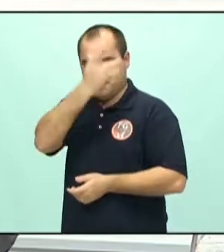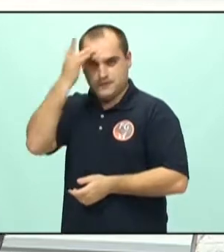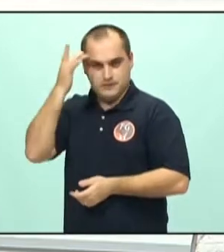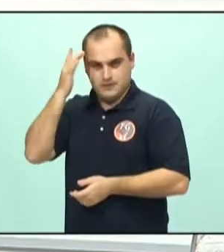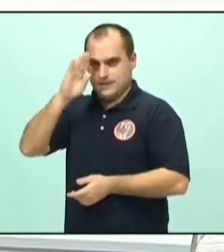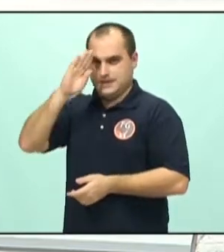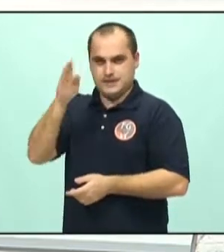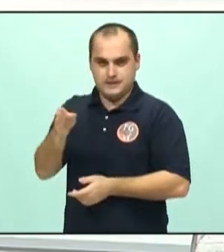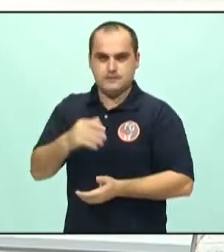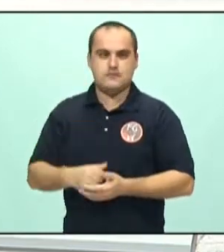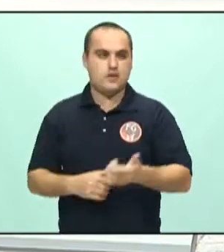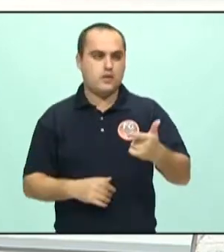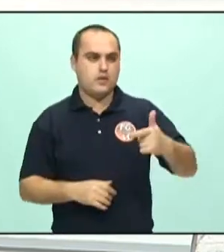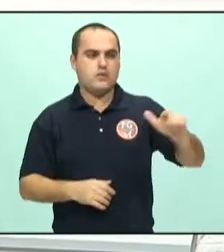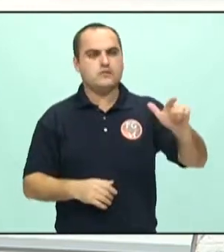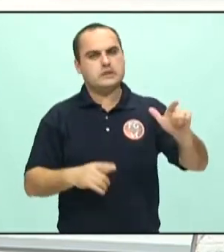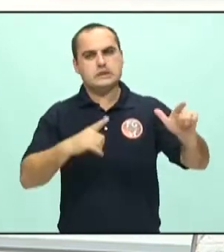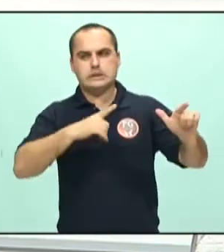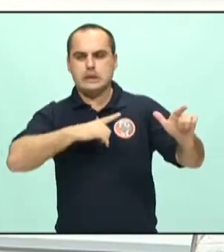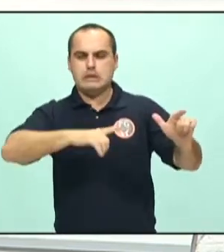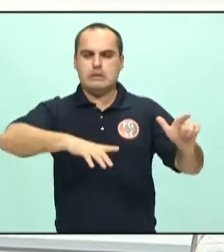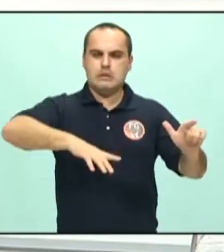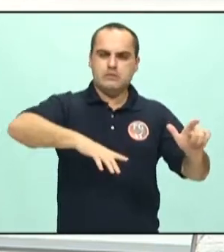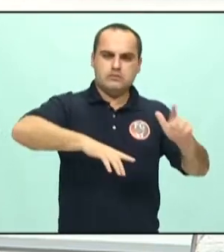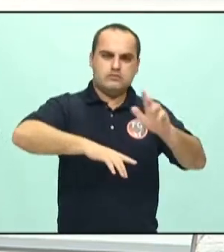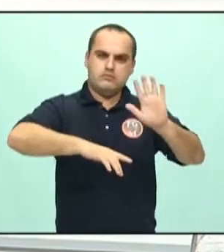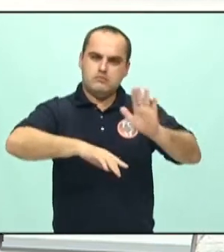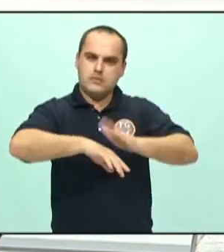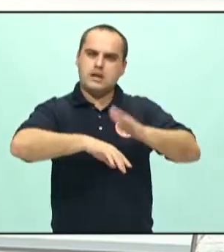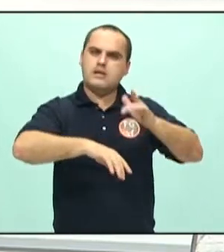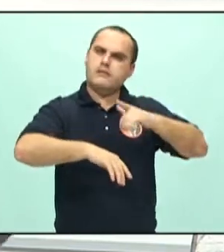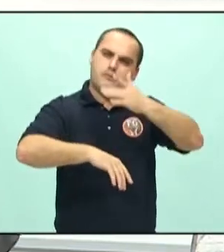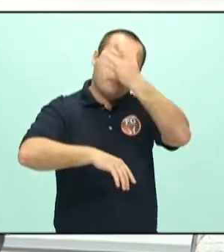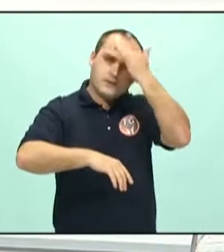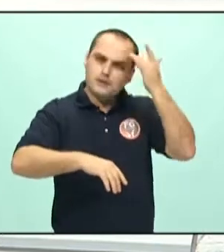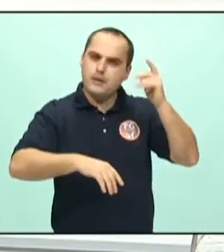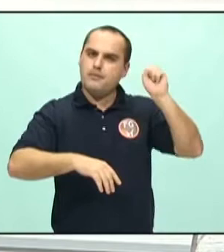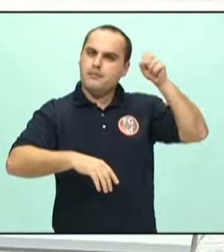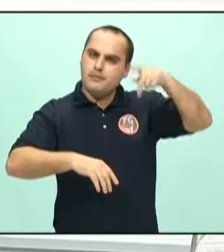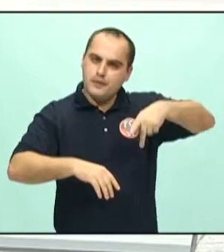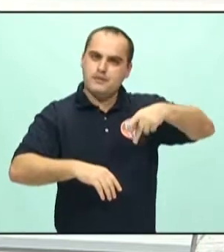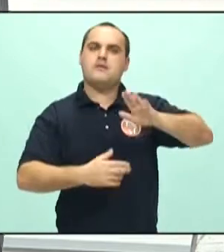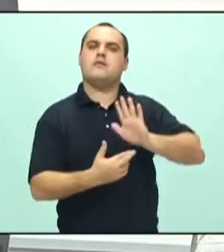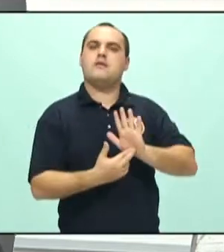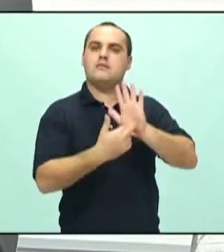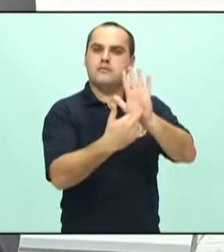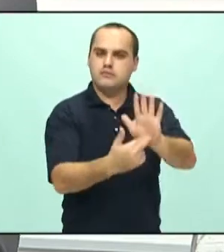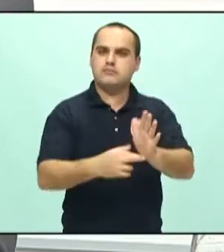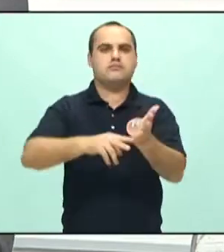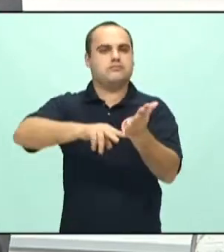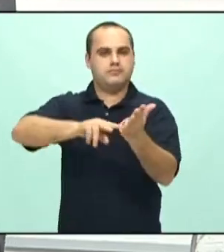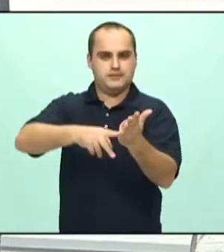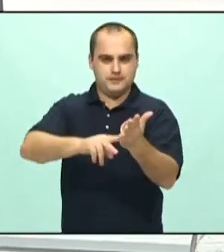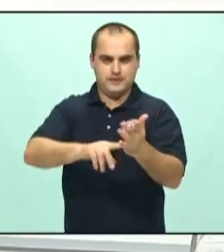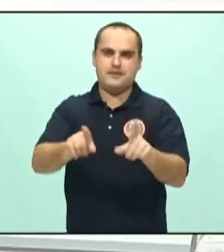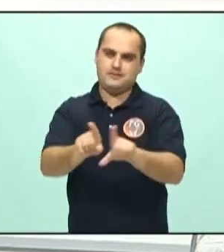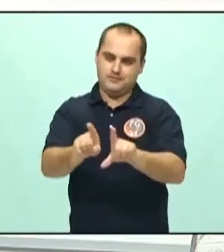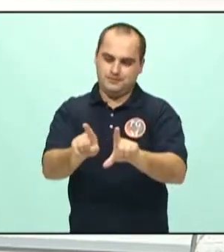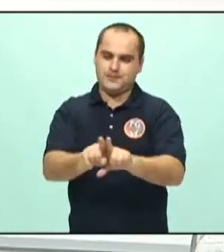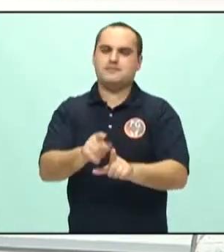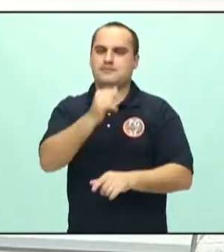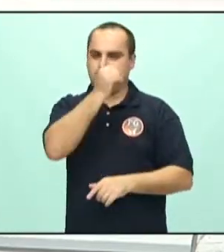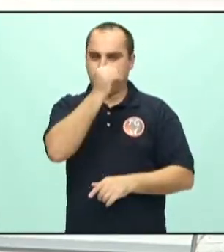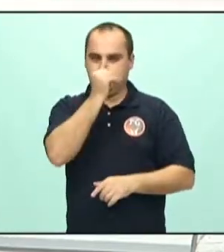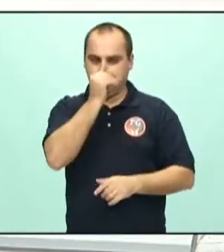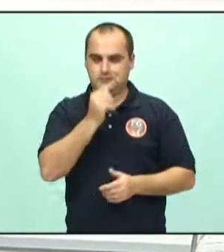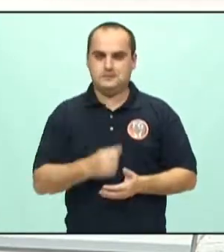trabalham indiretamente, então envolve um universo muito grande, porque tem também os trabalhadores aposentados que são representados também pela Intersindical. Então,